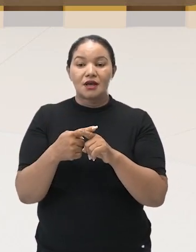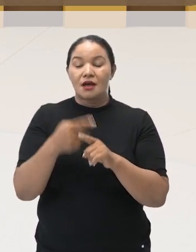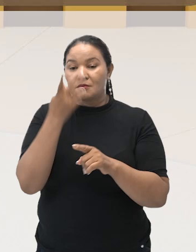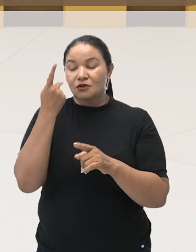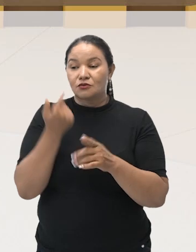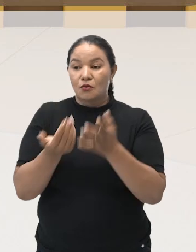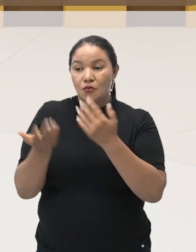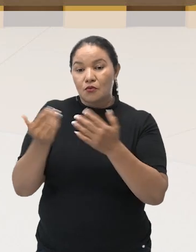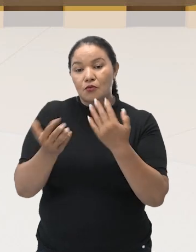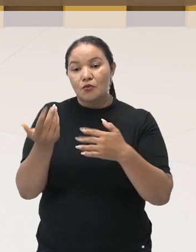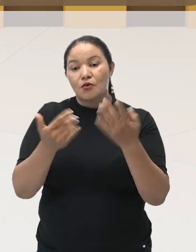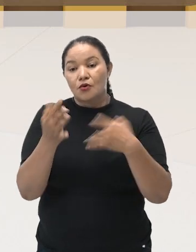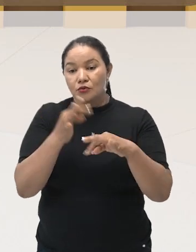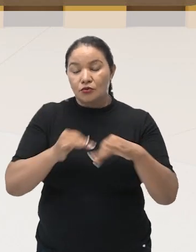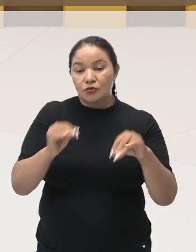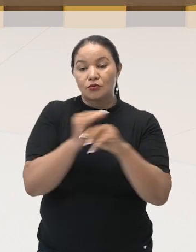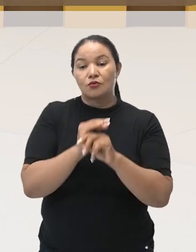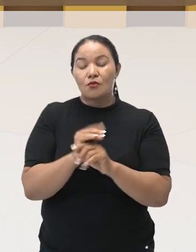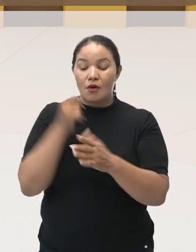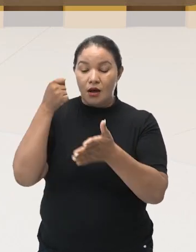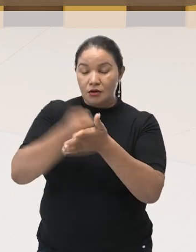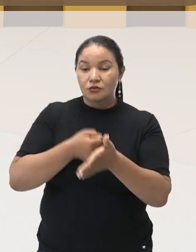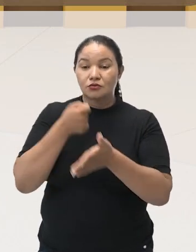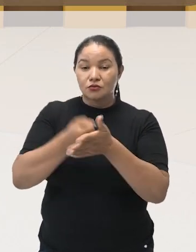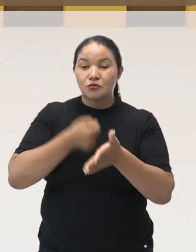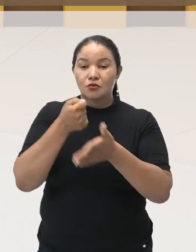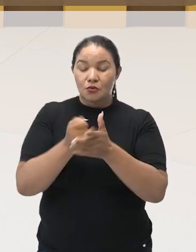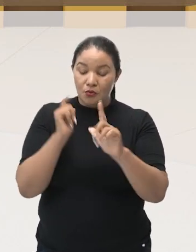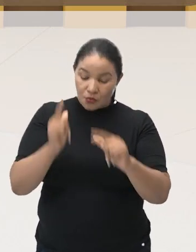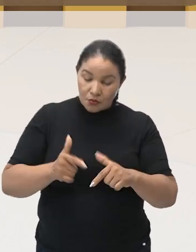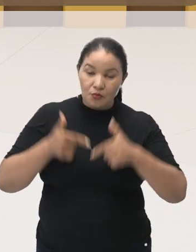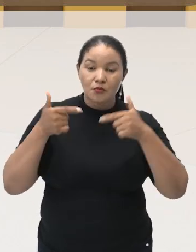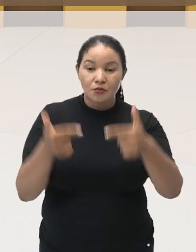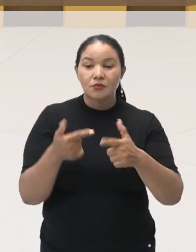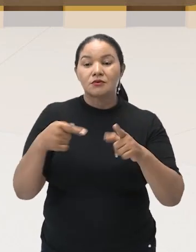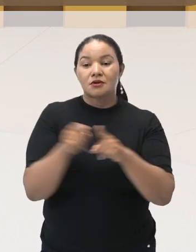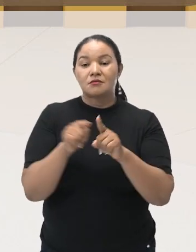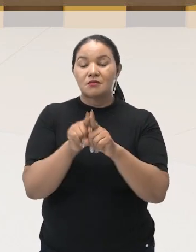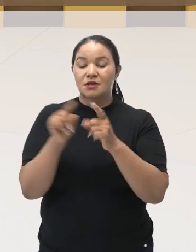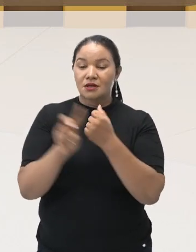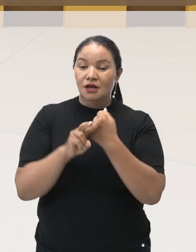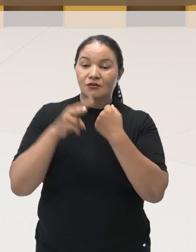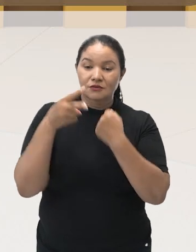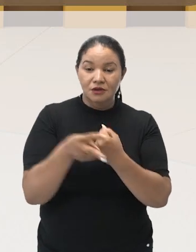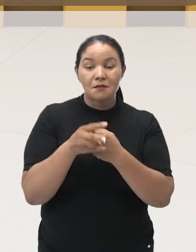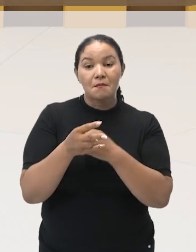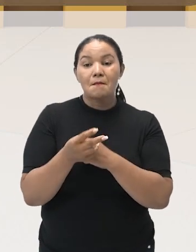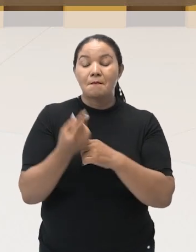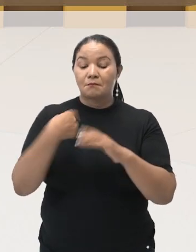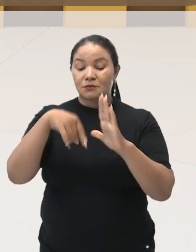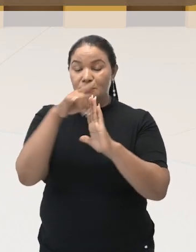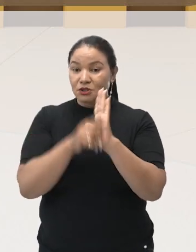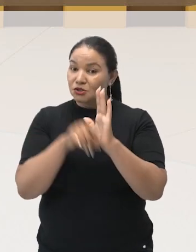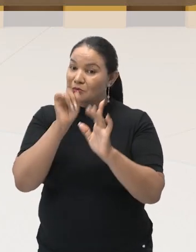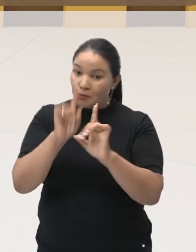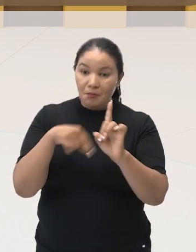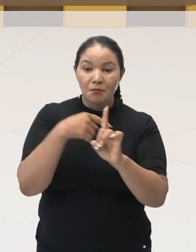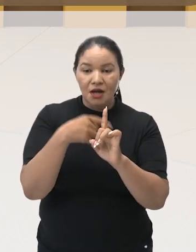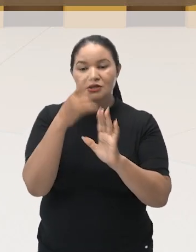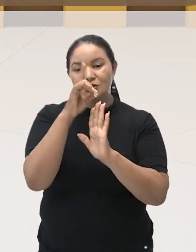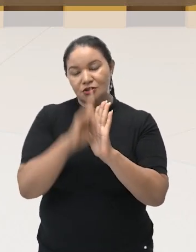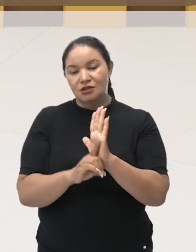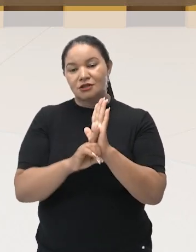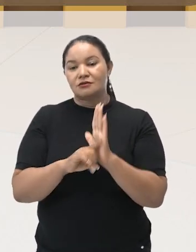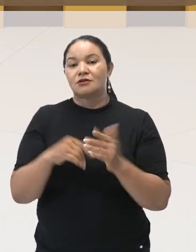pares a fim de ampliar as lutas em nome de reconhecimento e de mais direitos. Então, esses